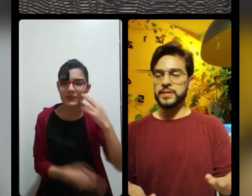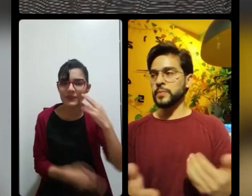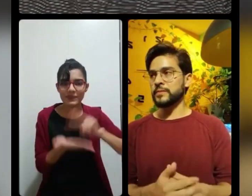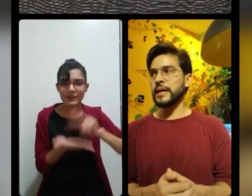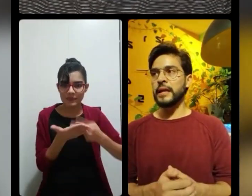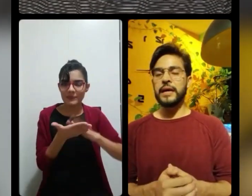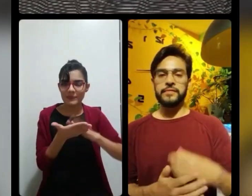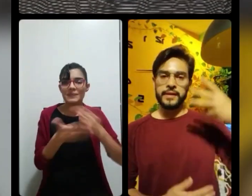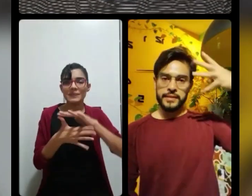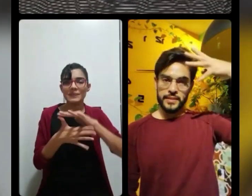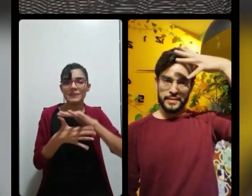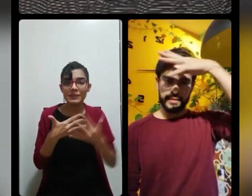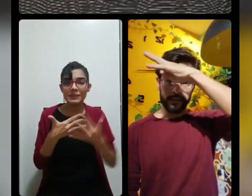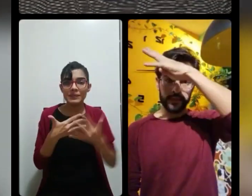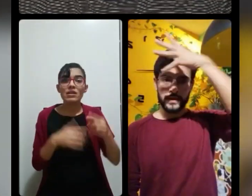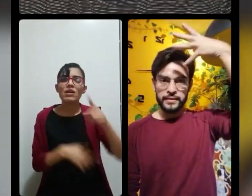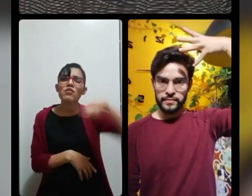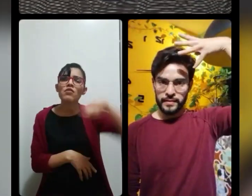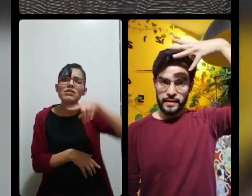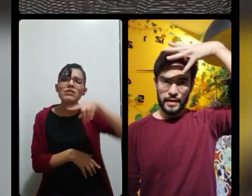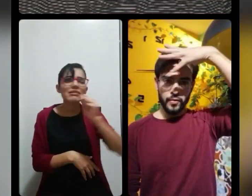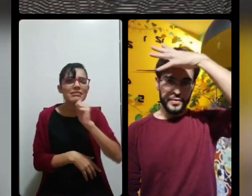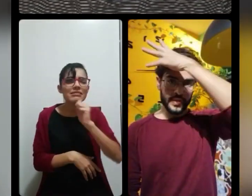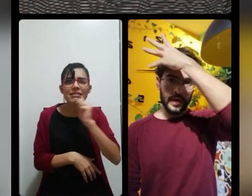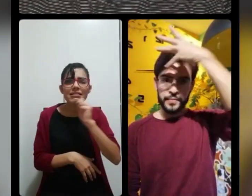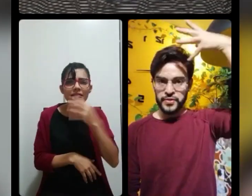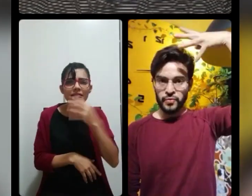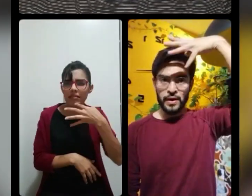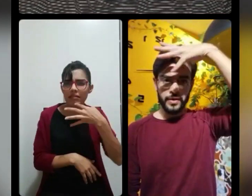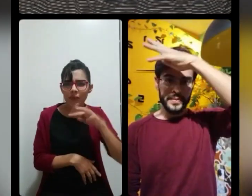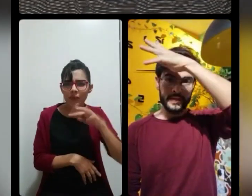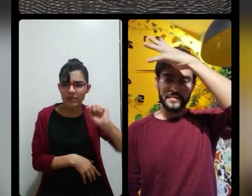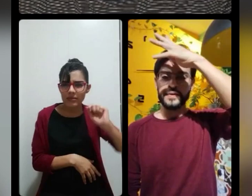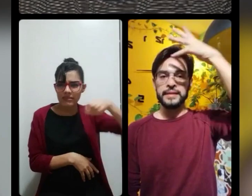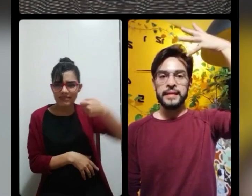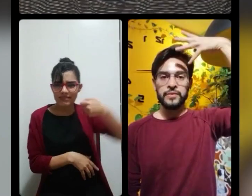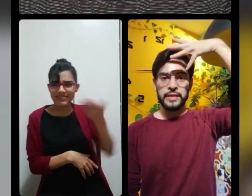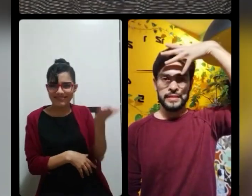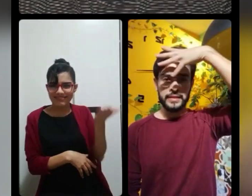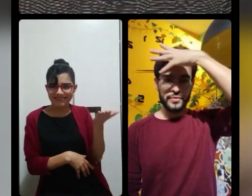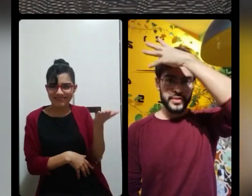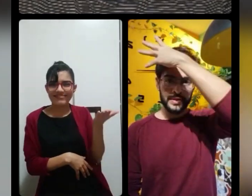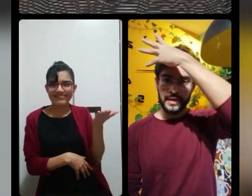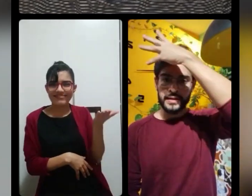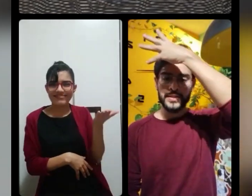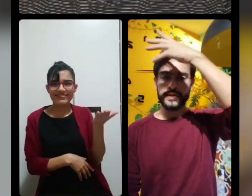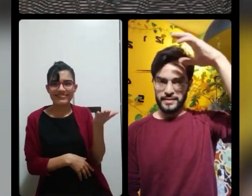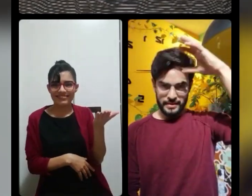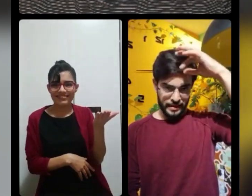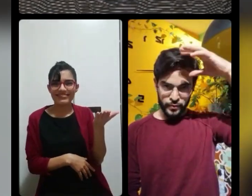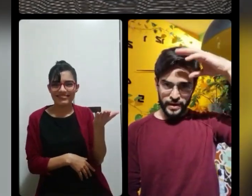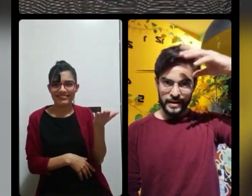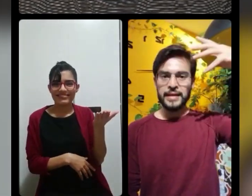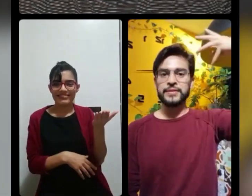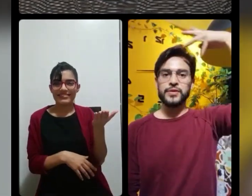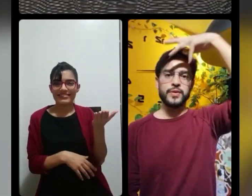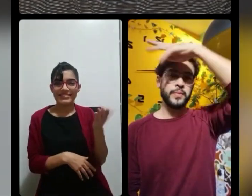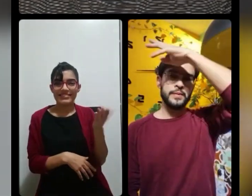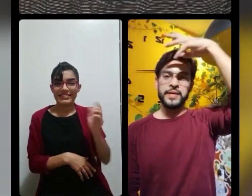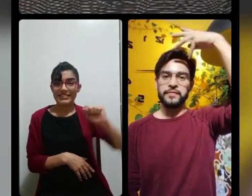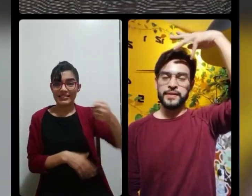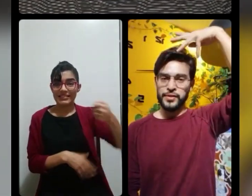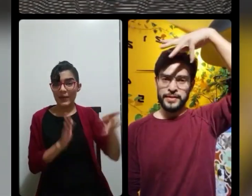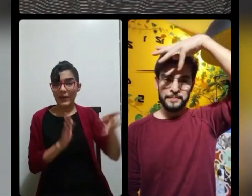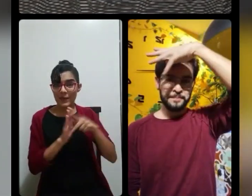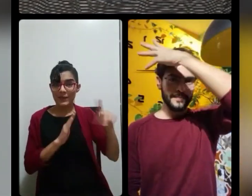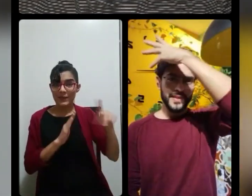está participando da live, é esse aqui, certo? É o meu sinal pessoal, que me identifica dentro das línguas de sinais. Não por acaso, acho que